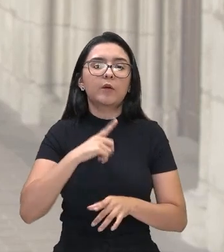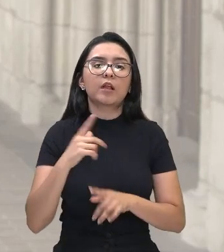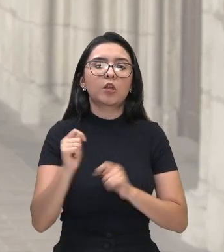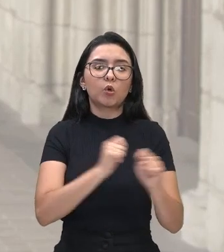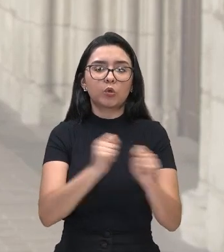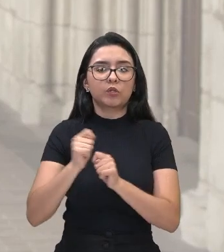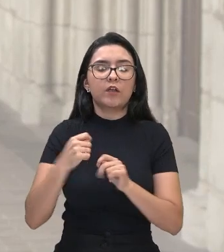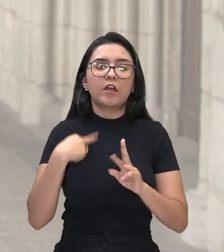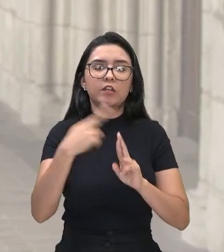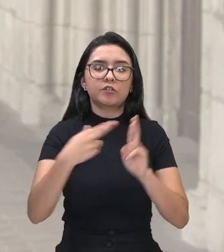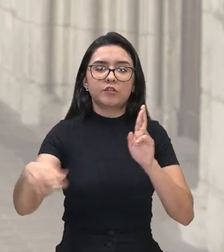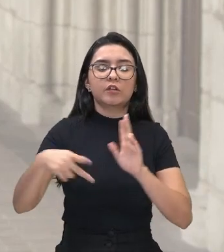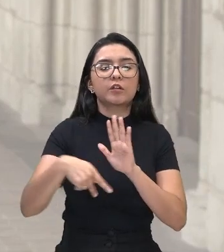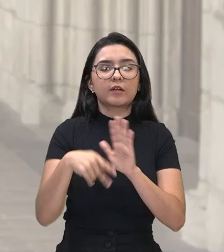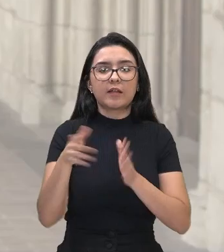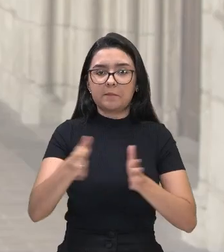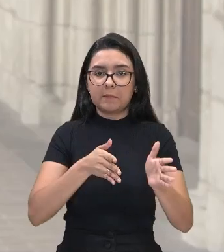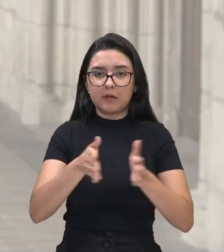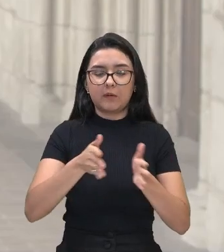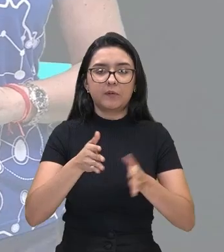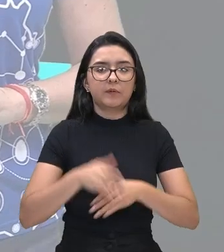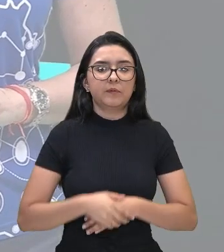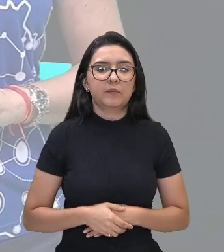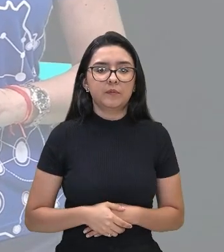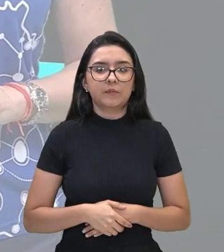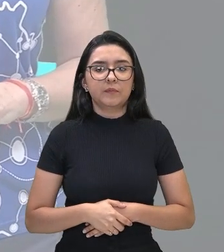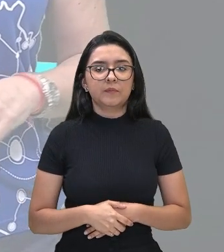a religiosidade naquele momento.